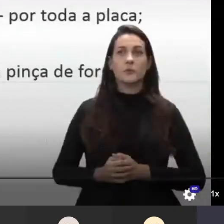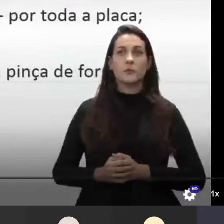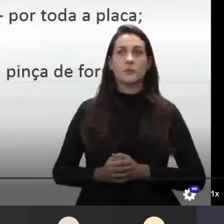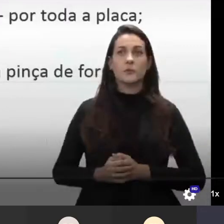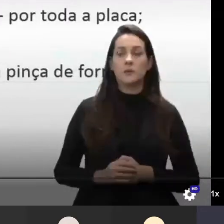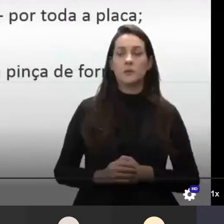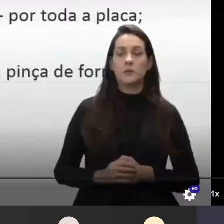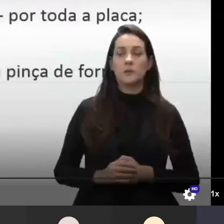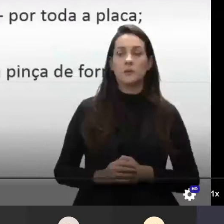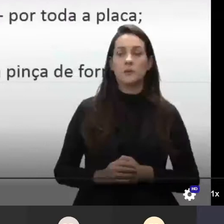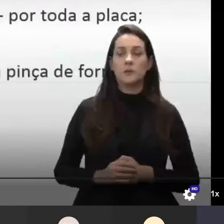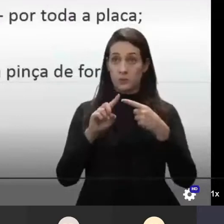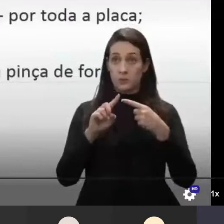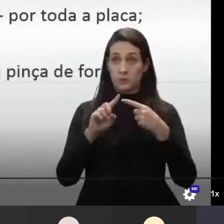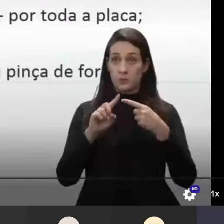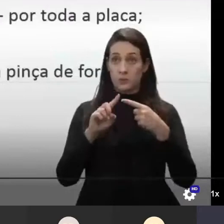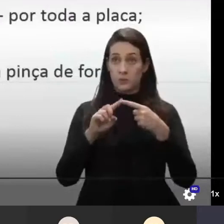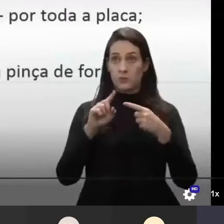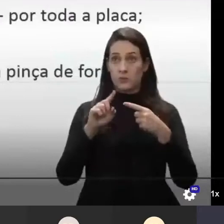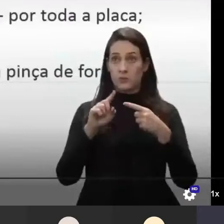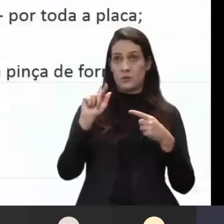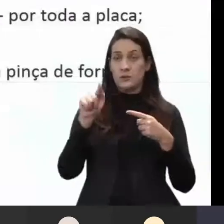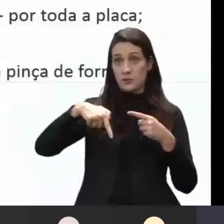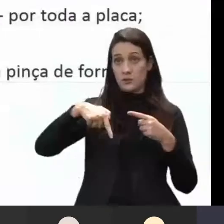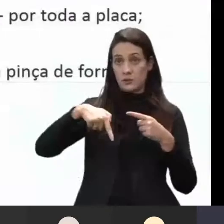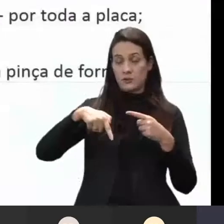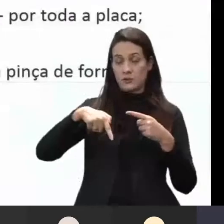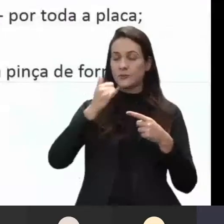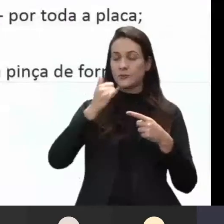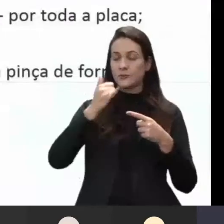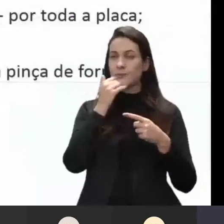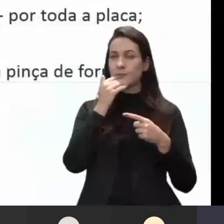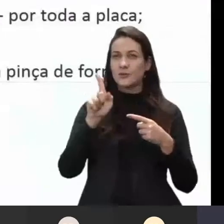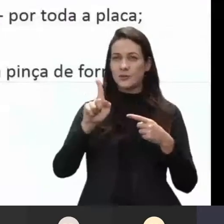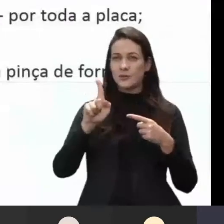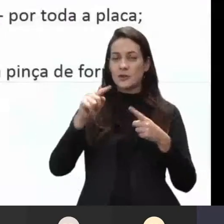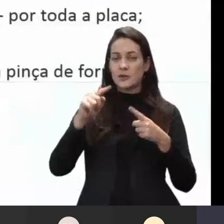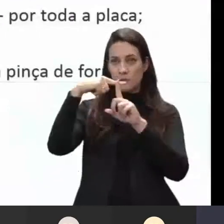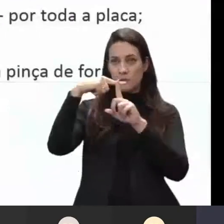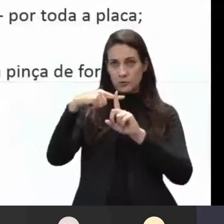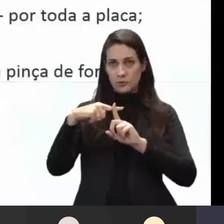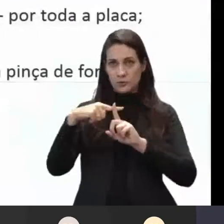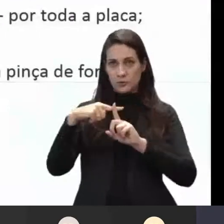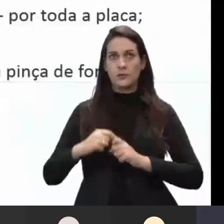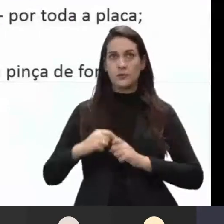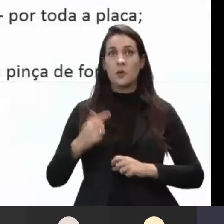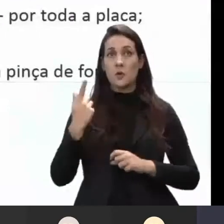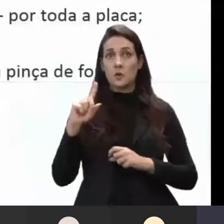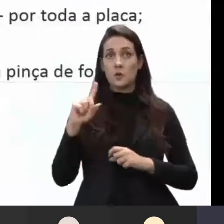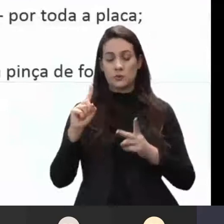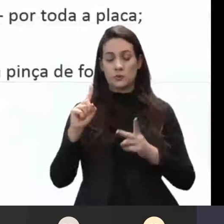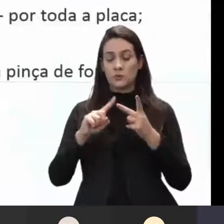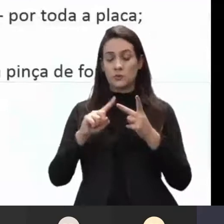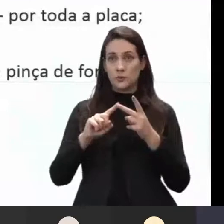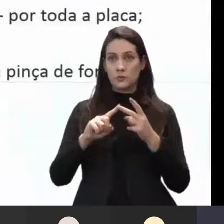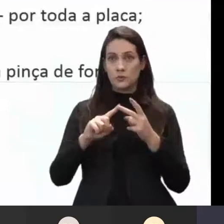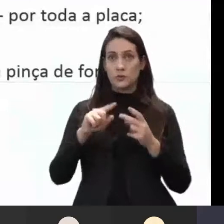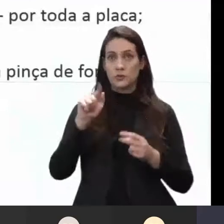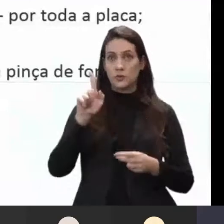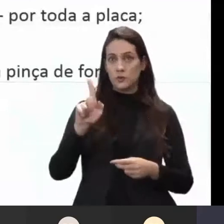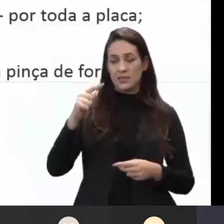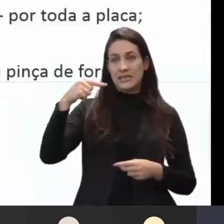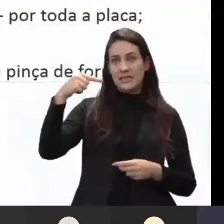Staphylococcus aureus. Então, aqui nós temos o Staphylococcus aureus como uma bactéria gram positiva e a Escherichia coli, que é uma bactéria gram